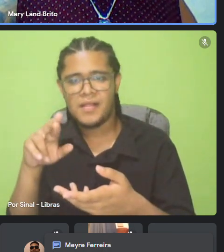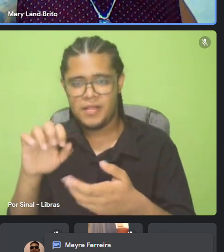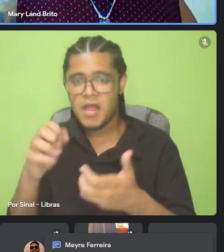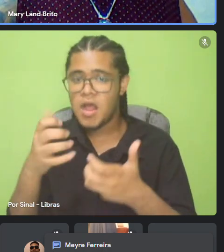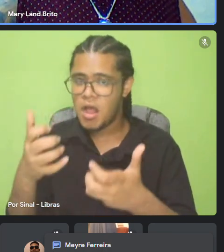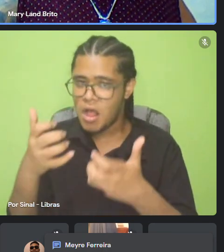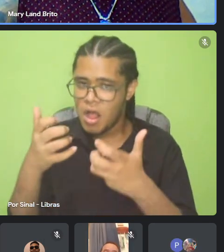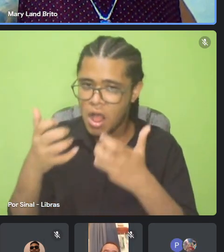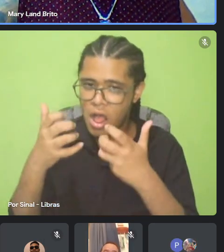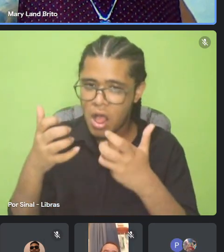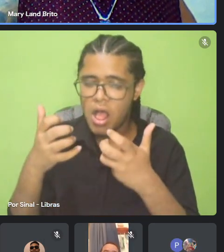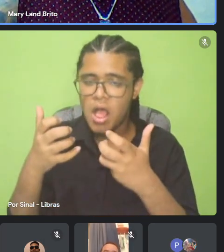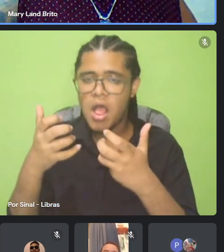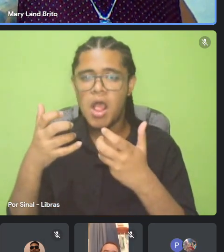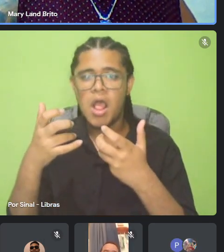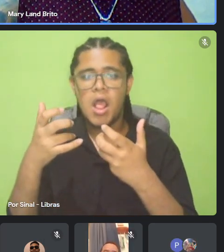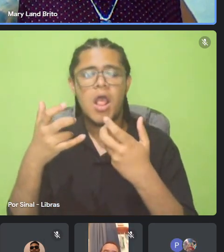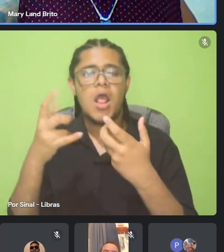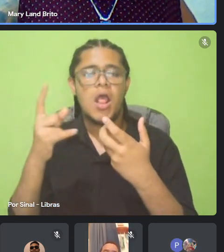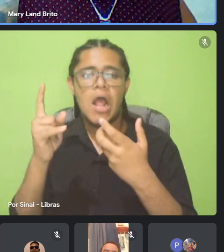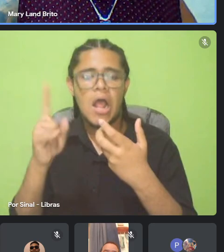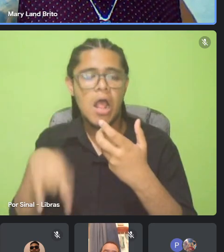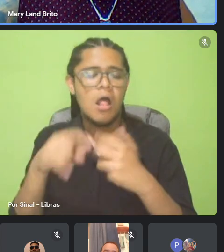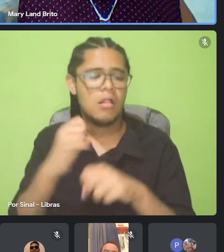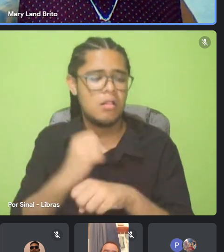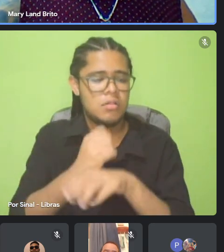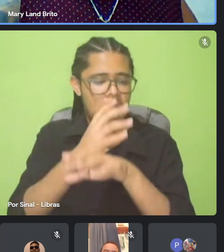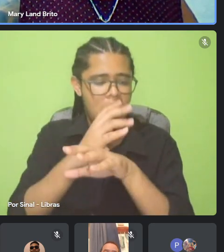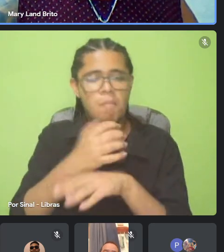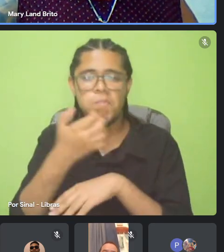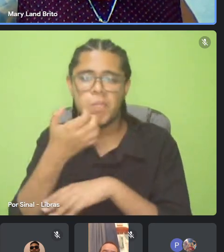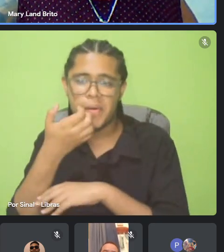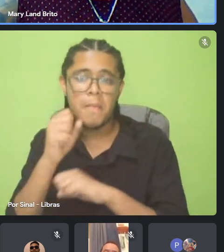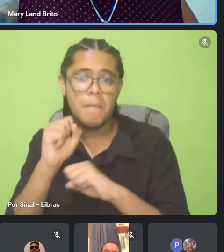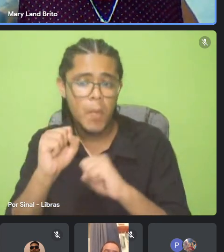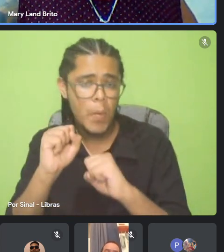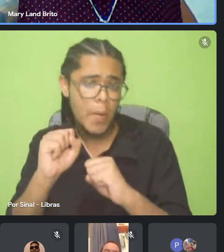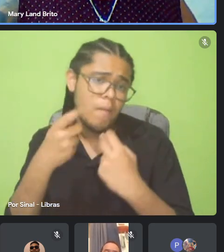microfone, a câmera, se identificar e a gente...